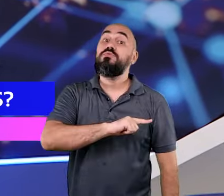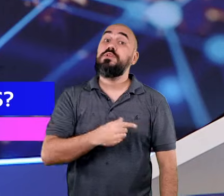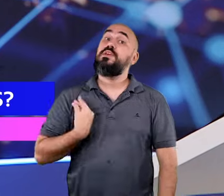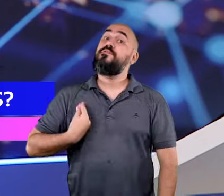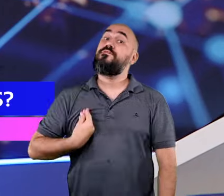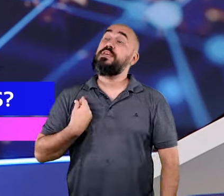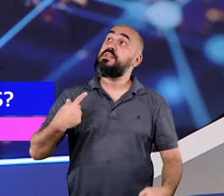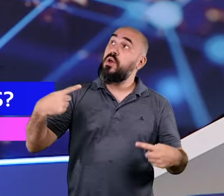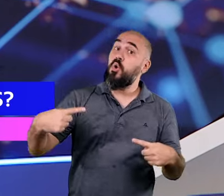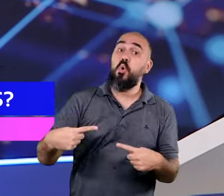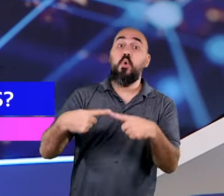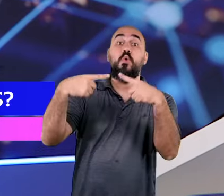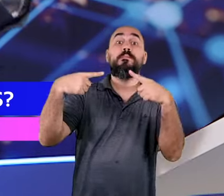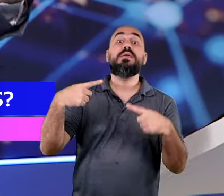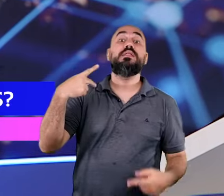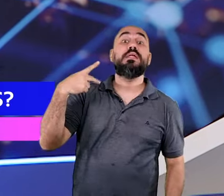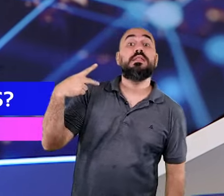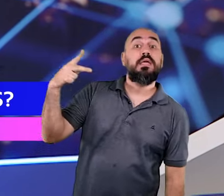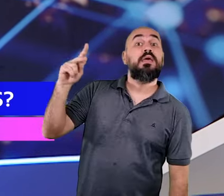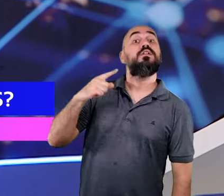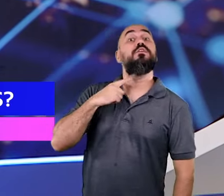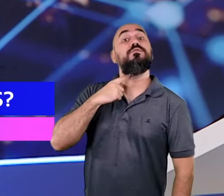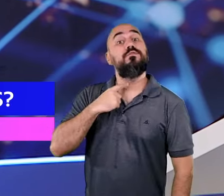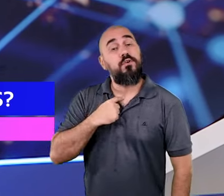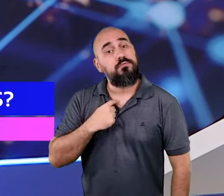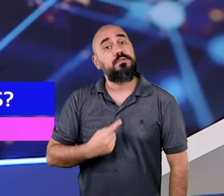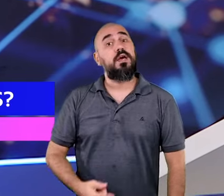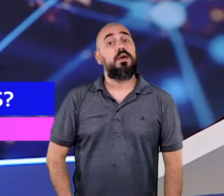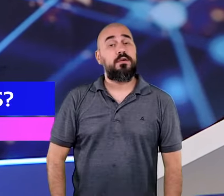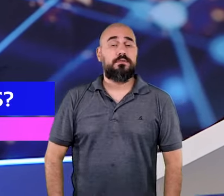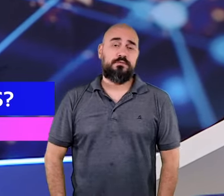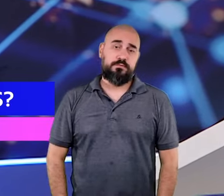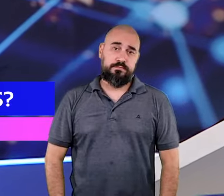vida que está de acordo com a vontade do Senhor.